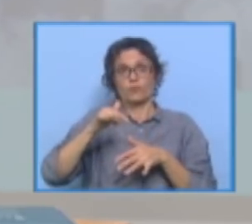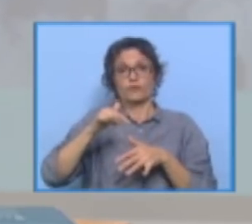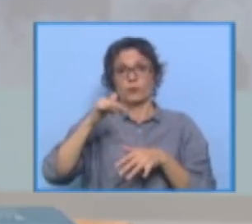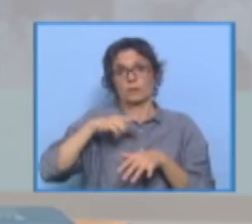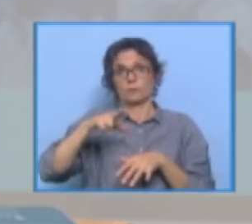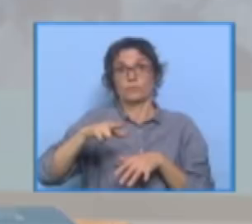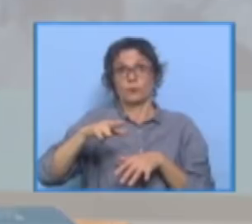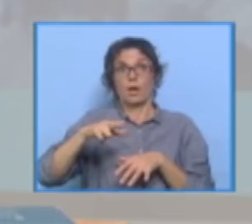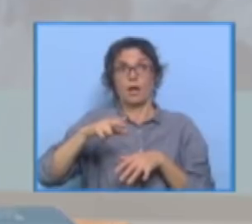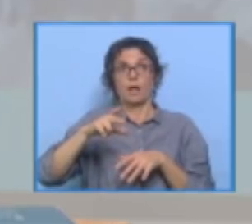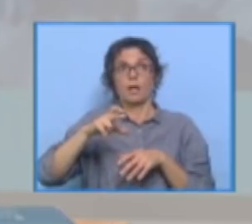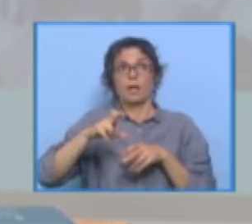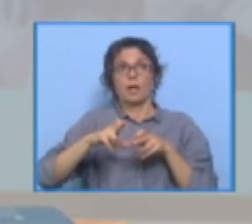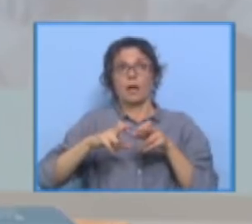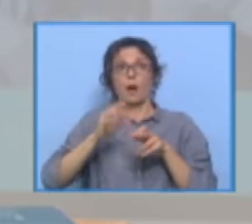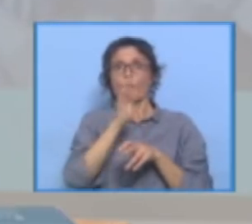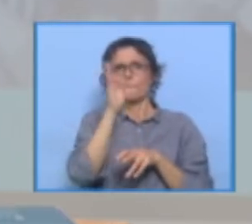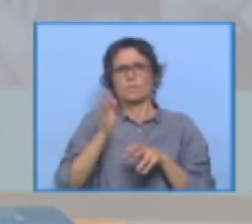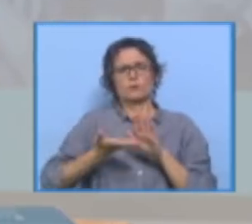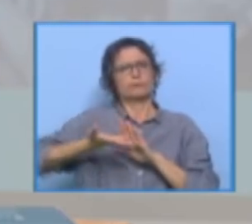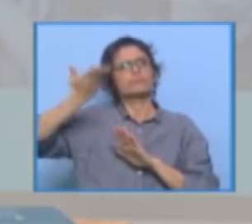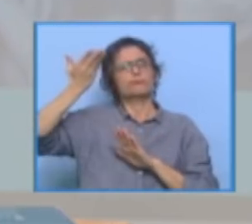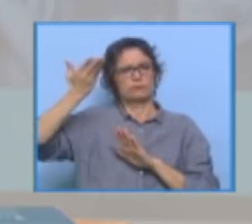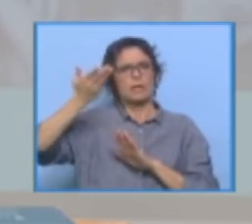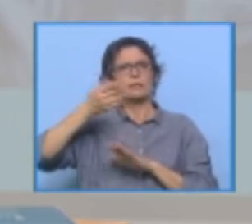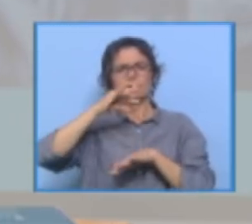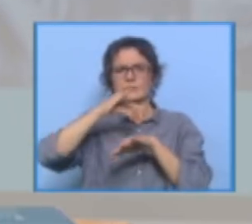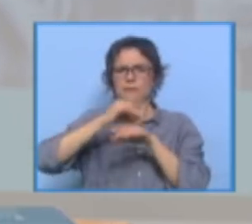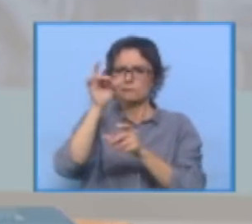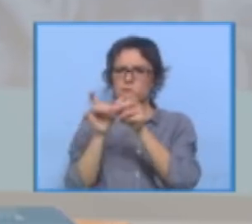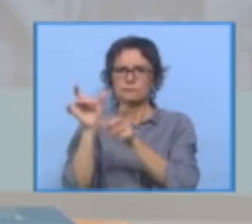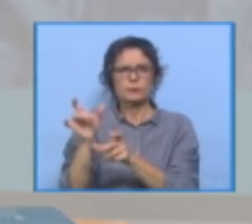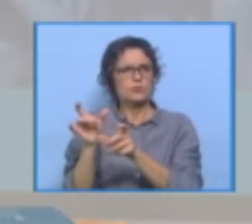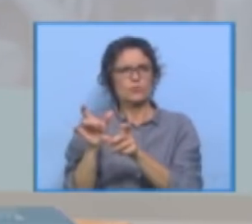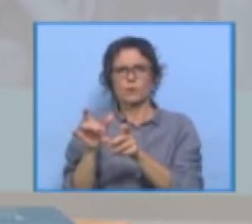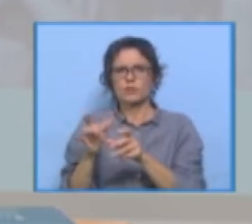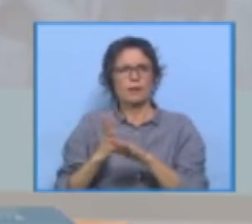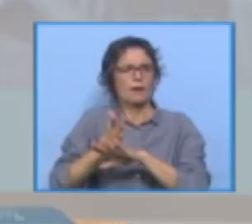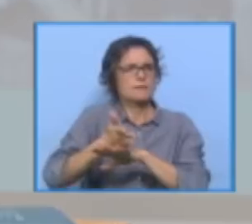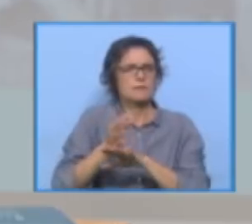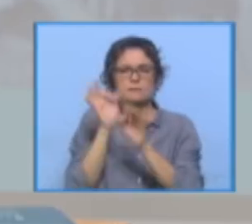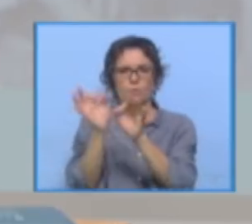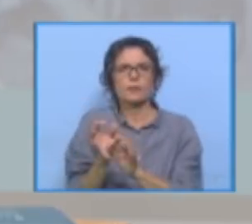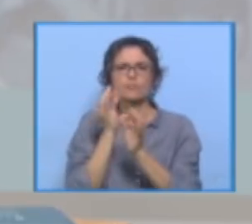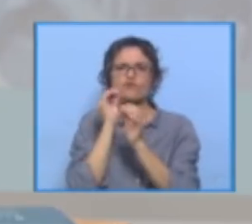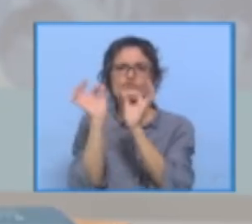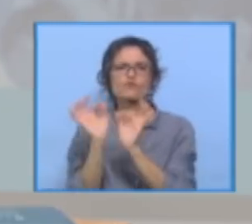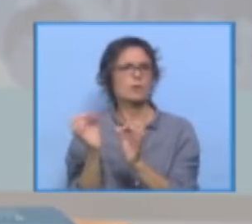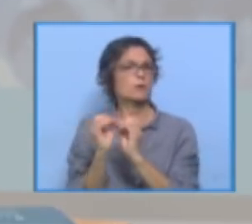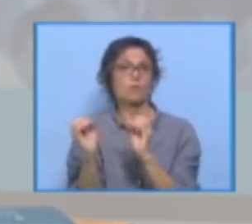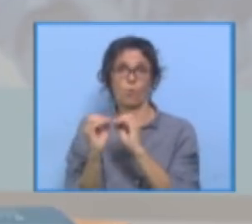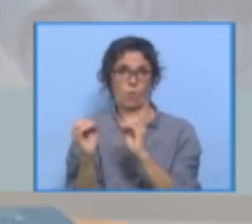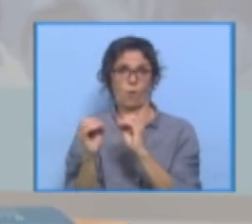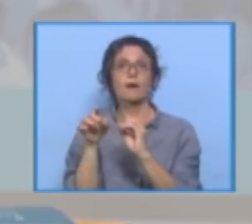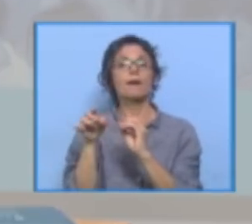de doentes que não têm capacidade de acesso aos cuidados de saúde, nas suas fases de dor, de doença terminal, e era preciso, muito antes